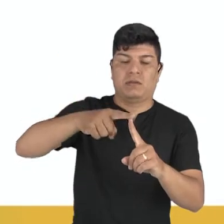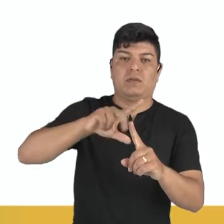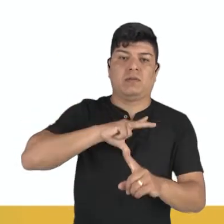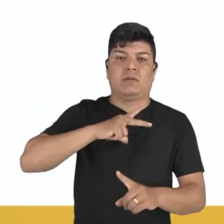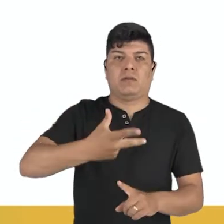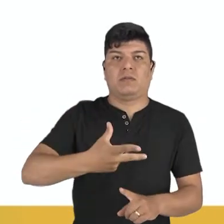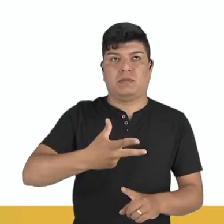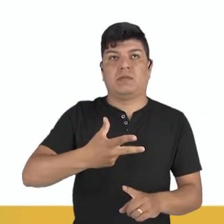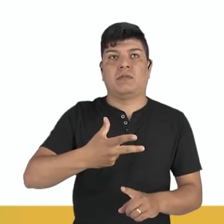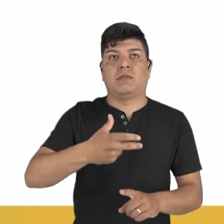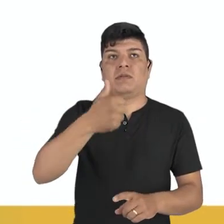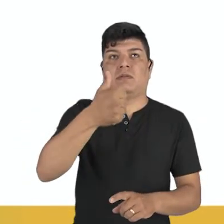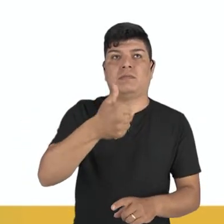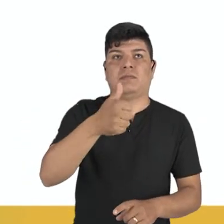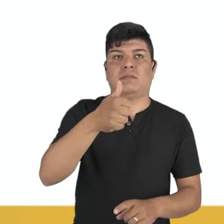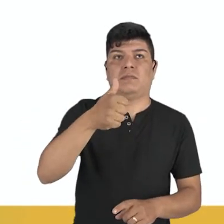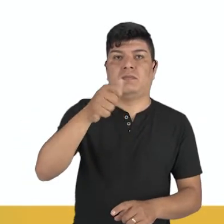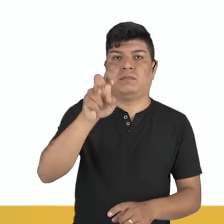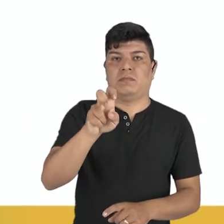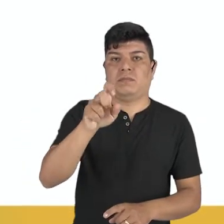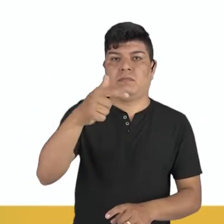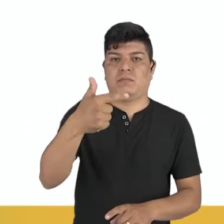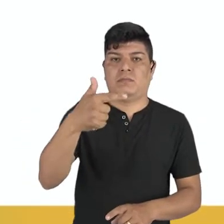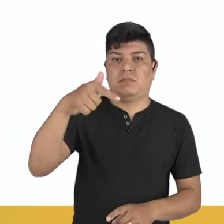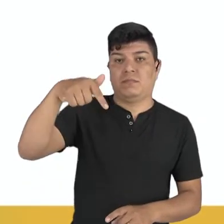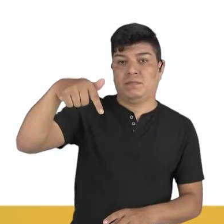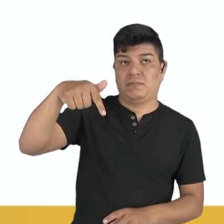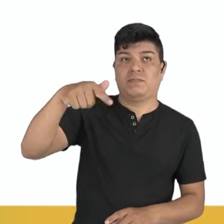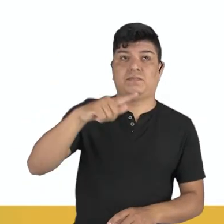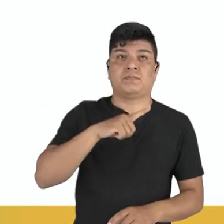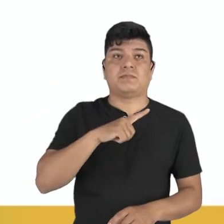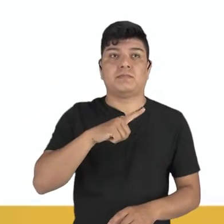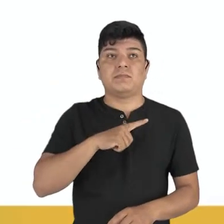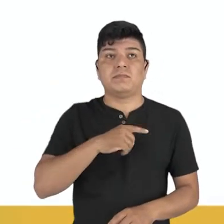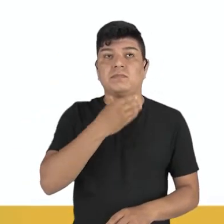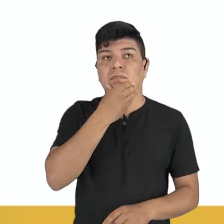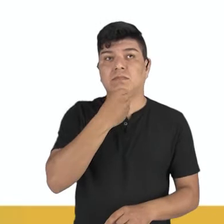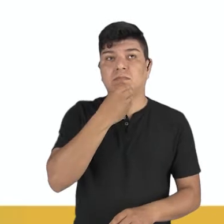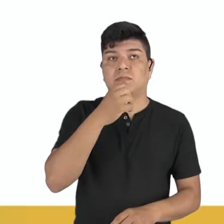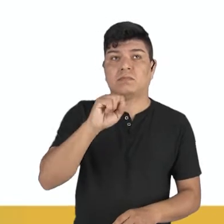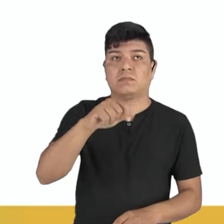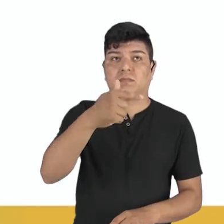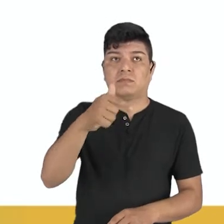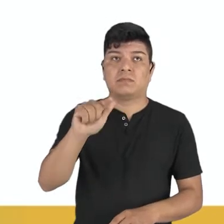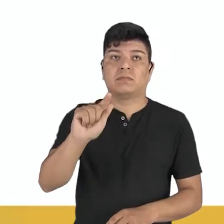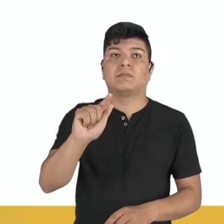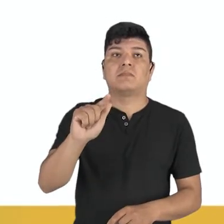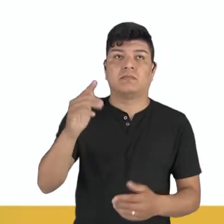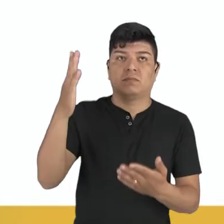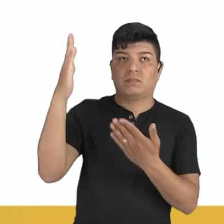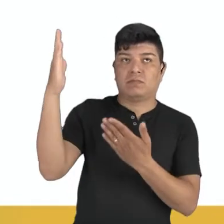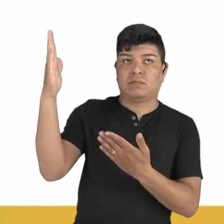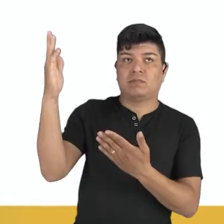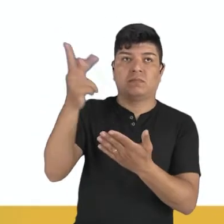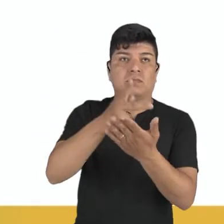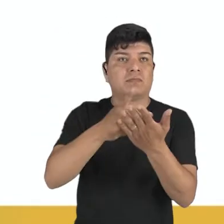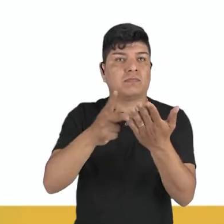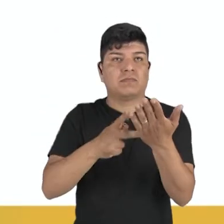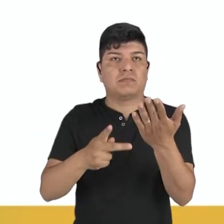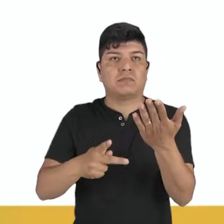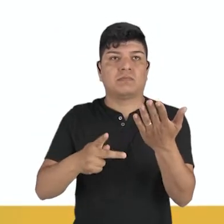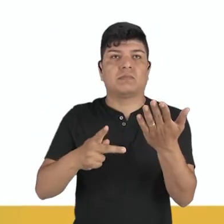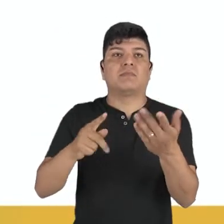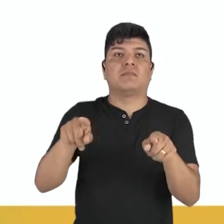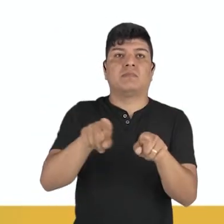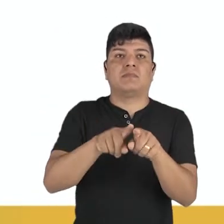Portugal em 1527 nós temos o autores Sá de Miranda com a poesia lírica e Épica teatro